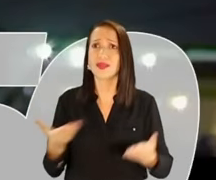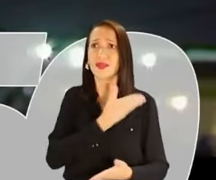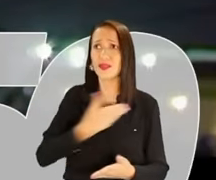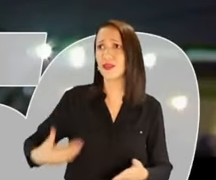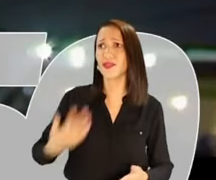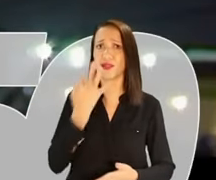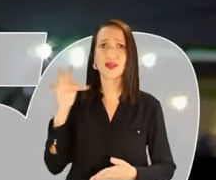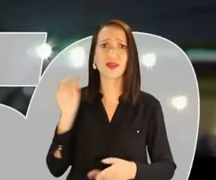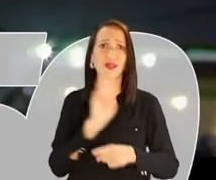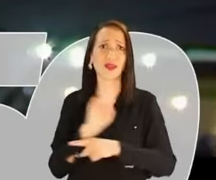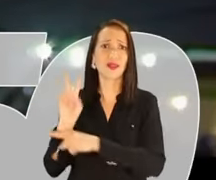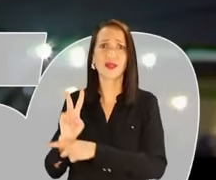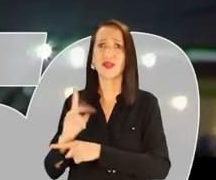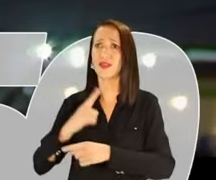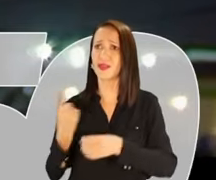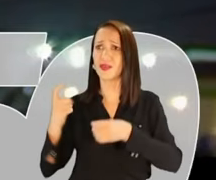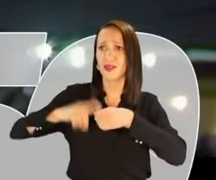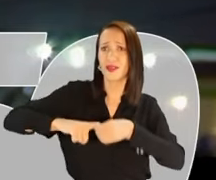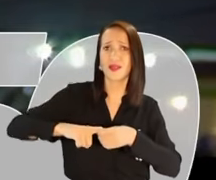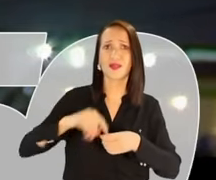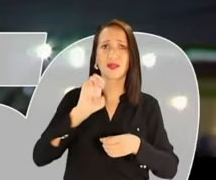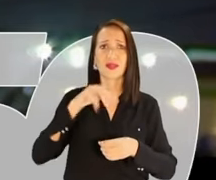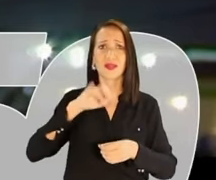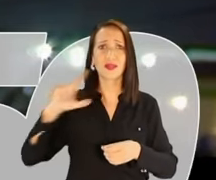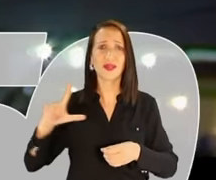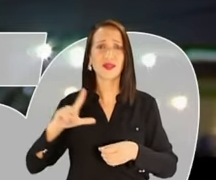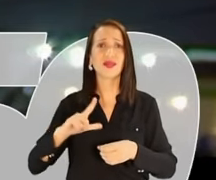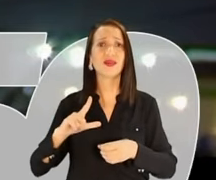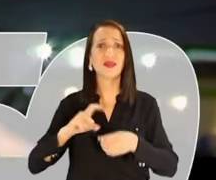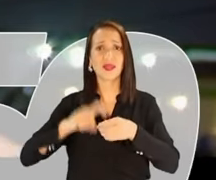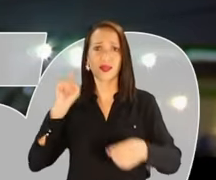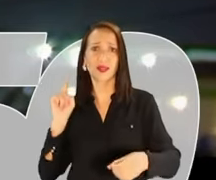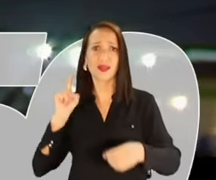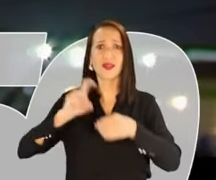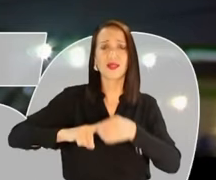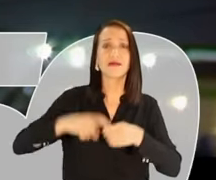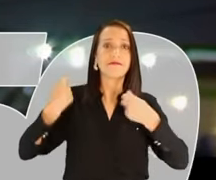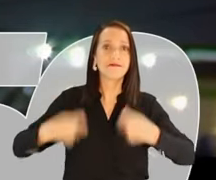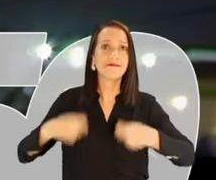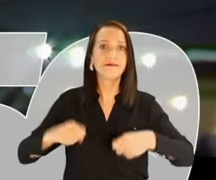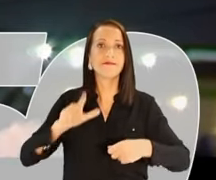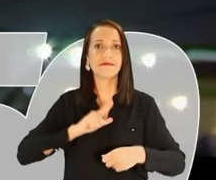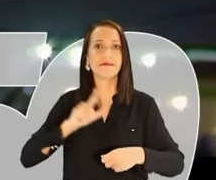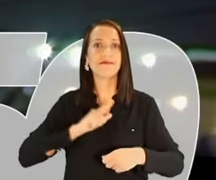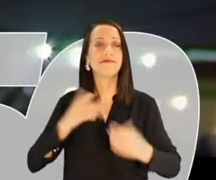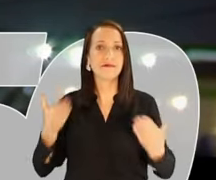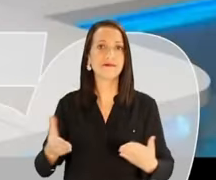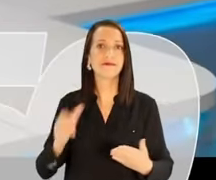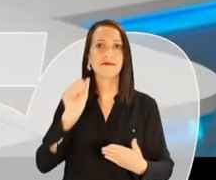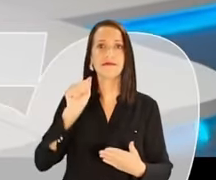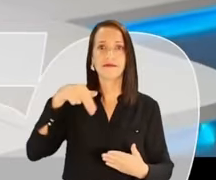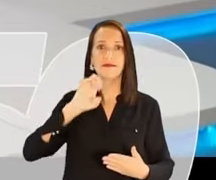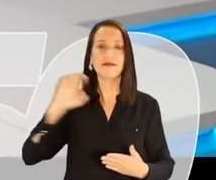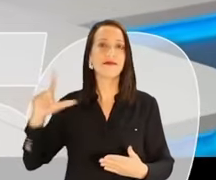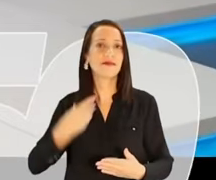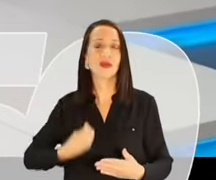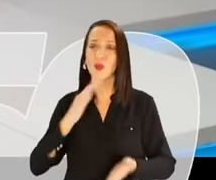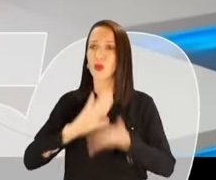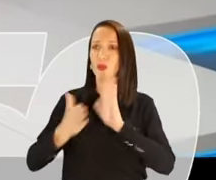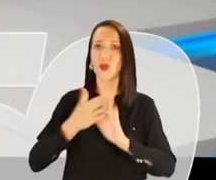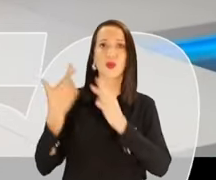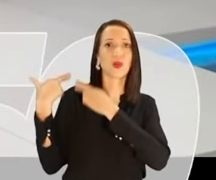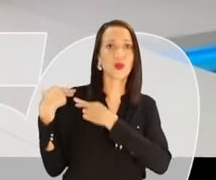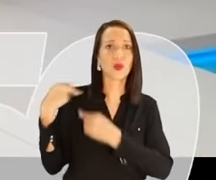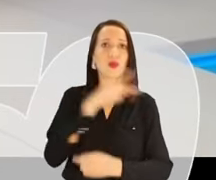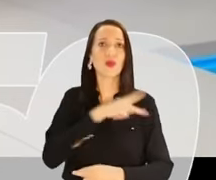governo federal não controla a concessão da Enel. A concessão, tirar ou não a Enel, depende da ANEEL. Você sabe bem disso, que